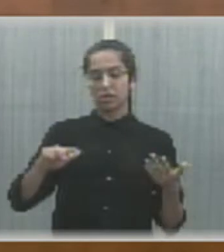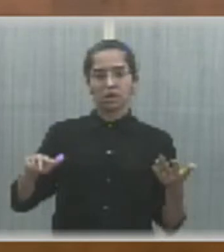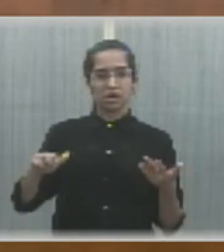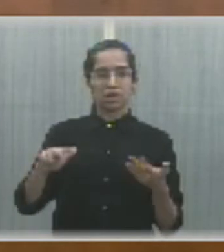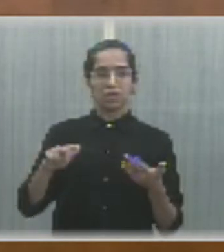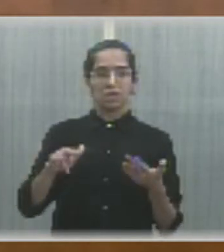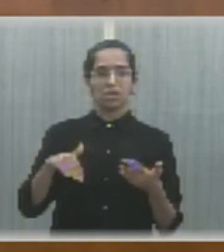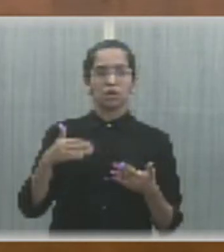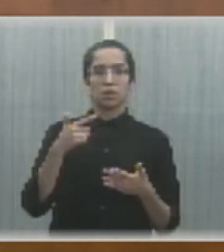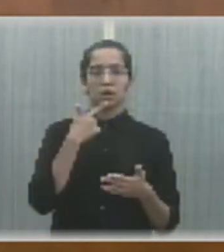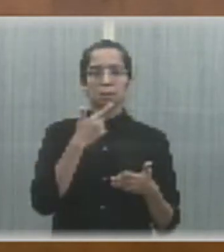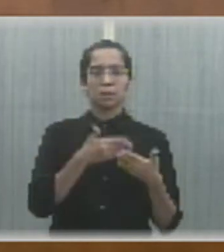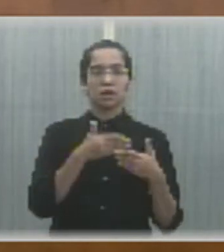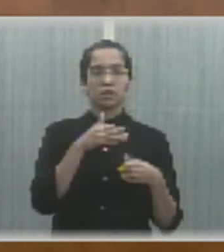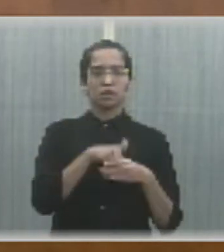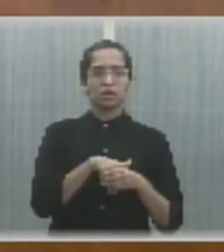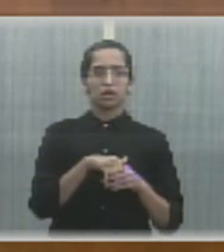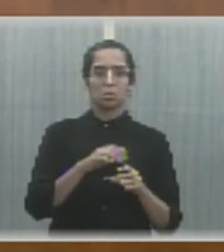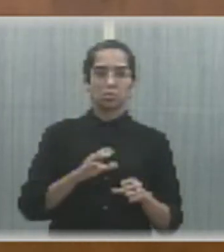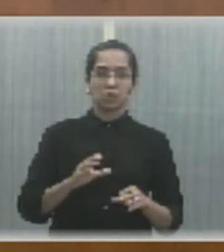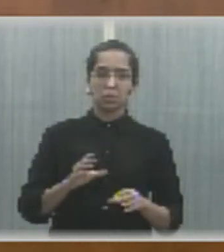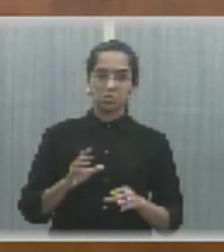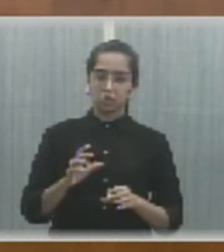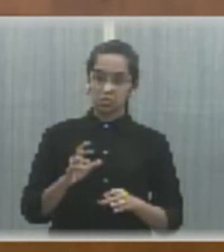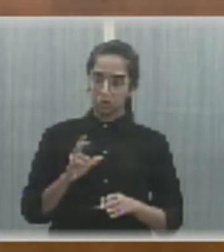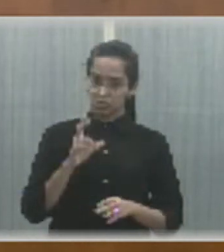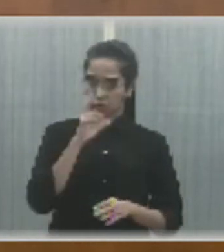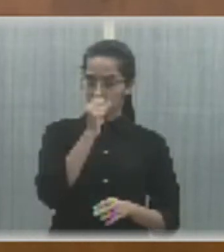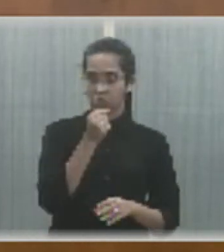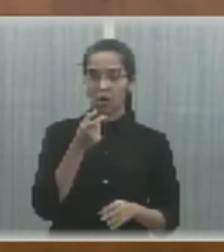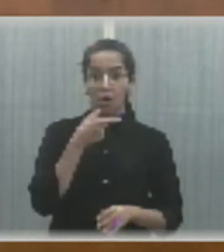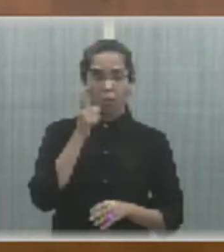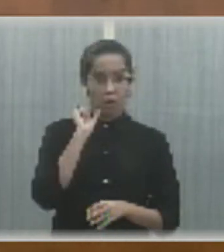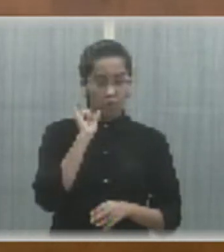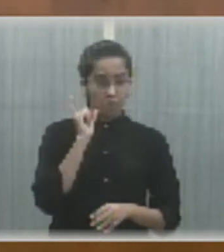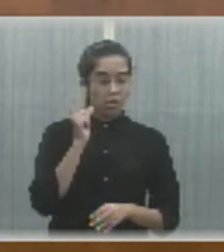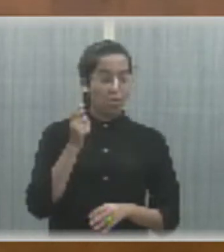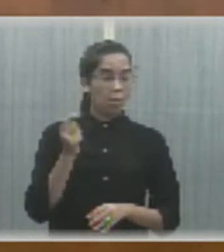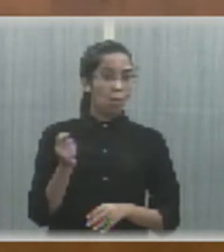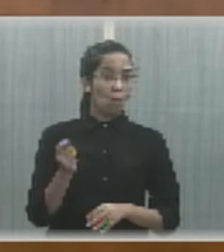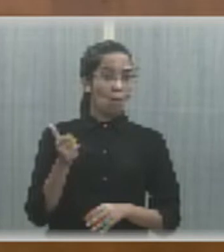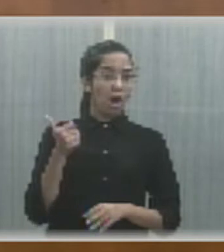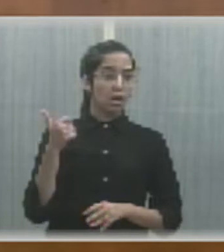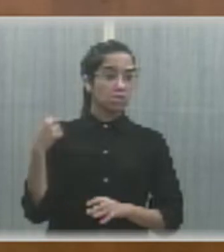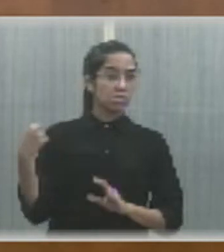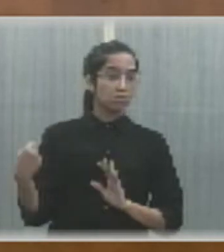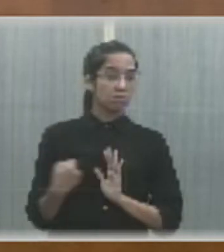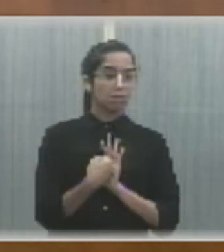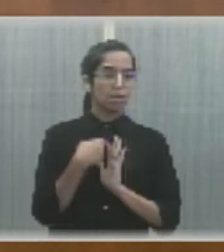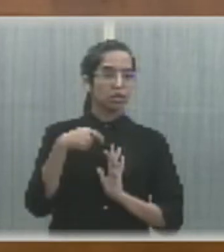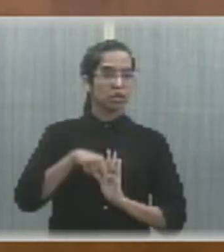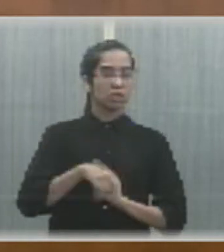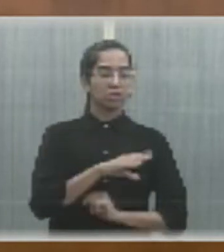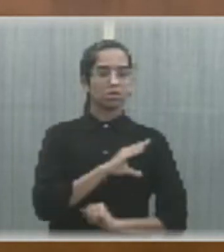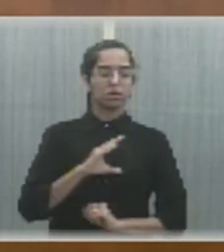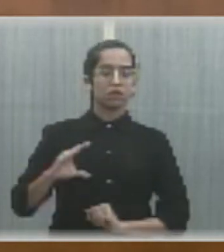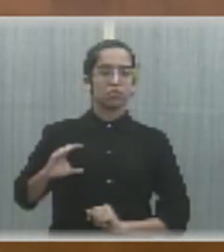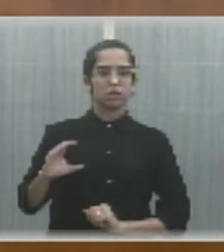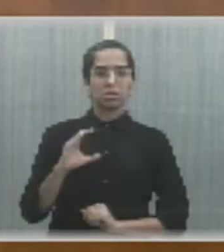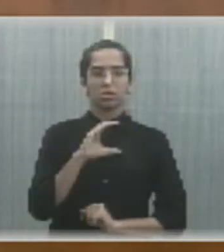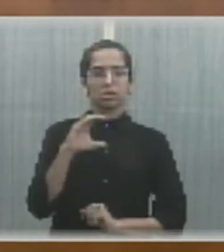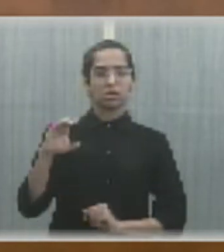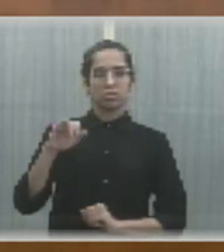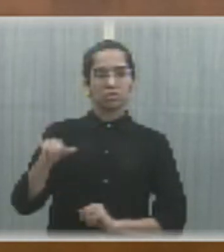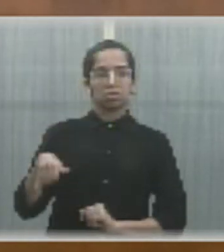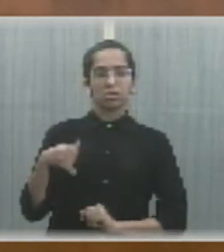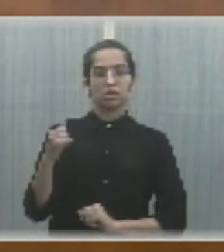mais valente ainda, que ela é muito valente, ontem quase que ela me bate aqui, certo? Aqui na Comissão de Constituição e Justiça, ela perdeu